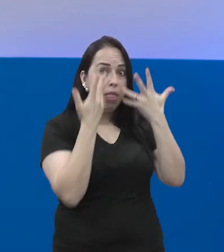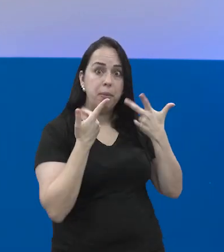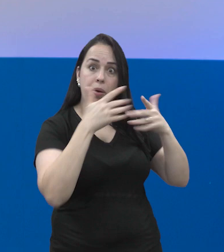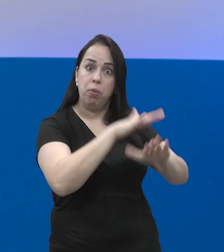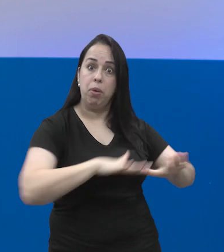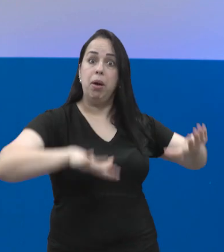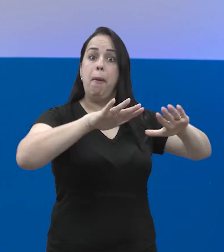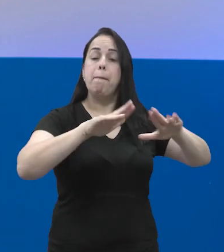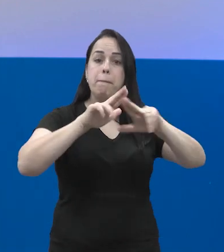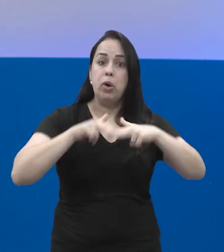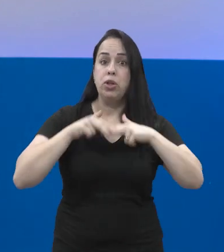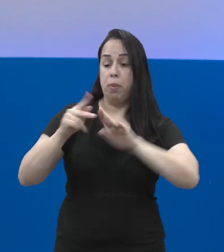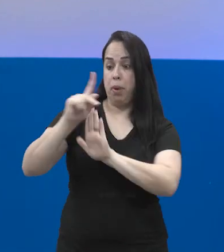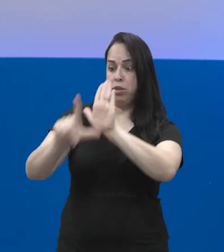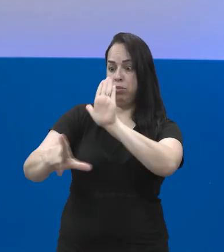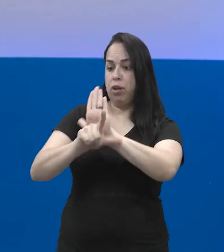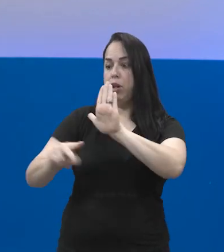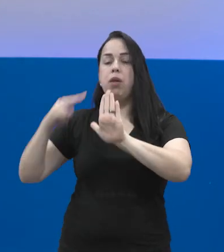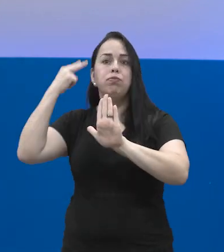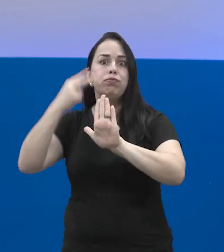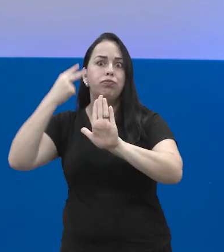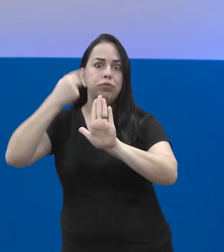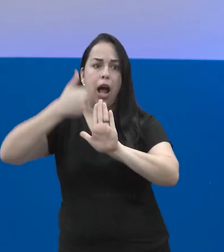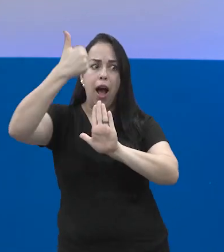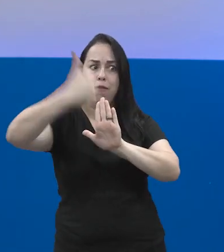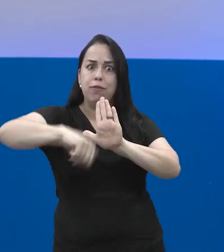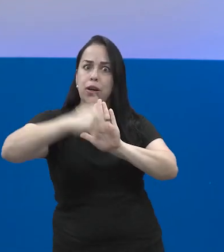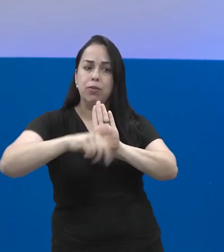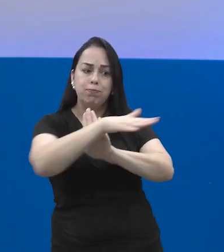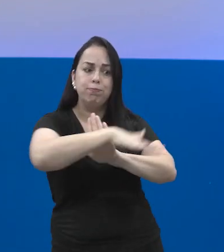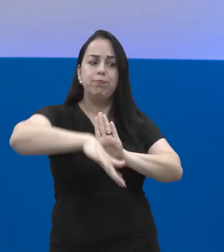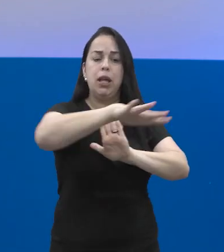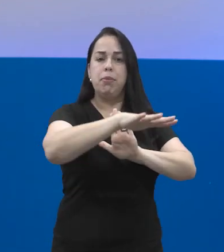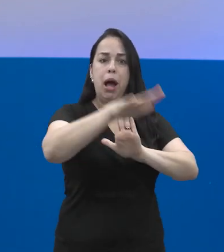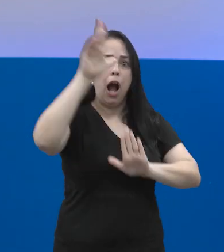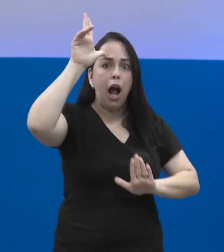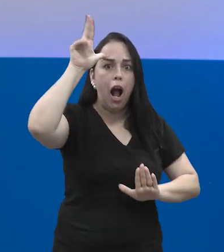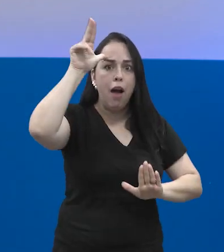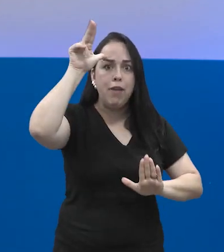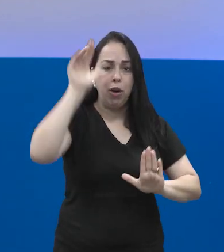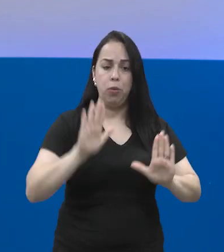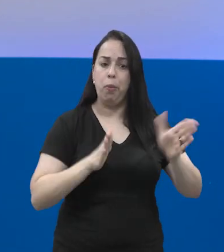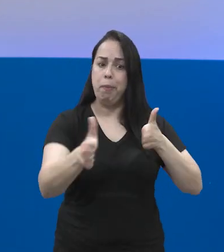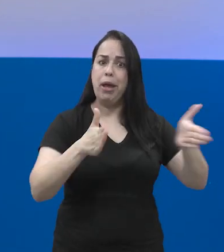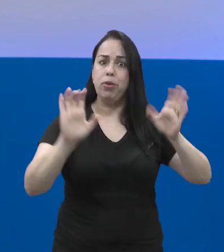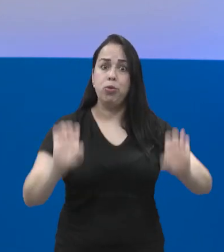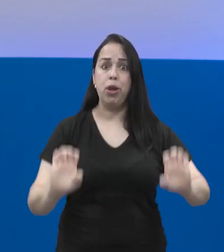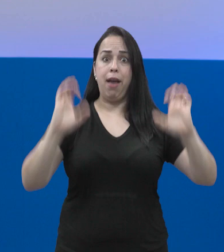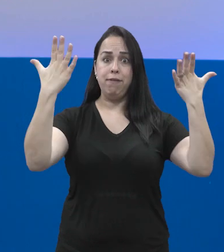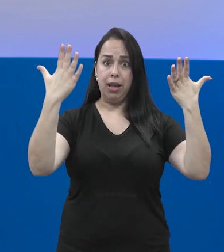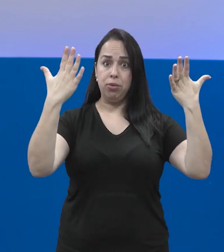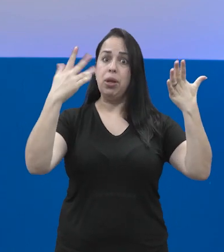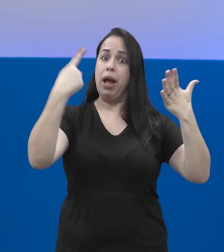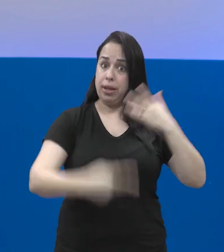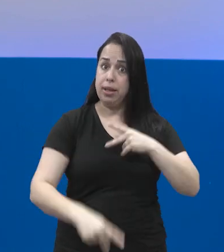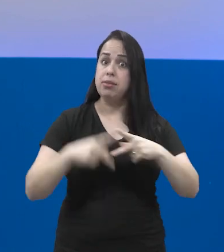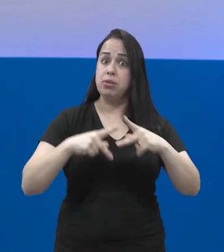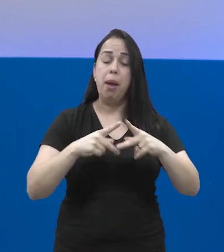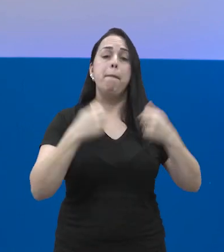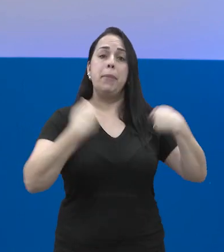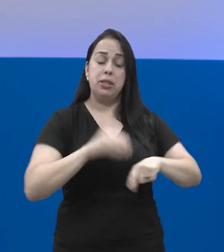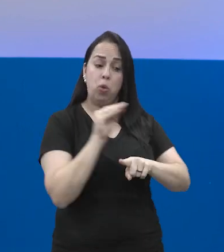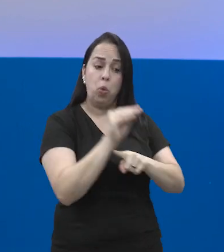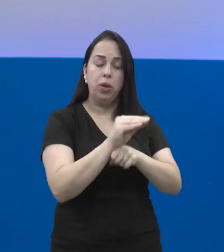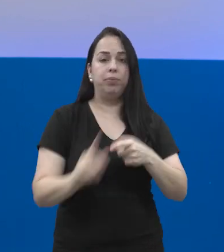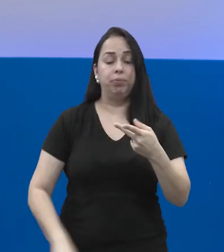animal. Vereadores aprovam um projeto de lei que prevê medidas para proteger a saúde de cavalos durante eventos realizados